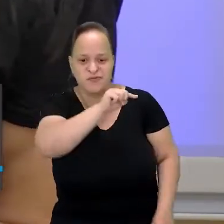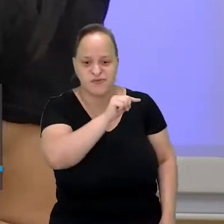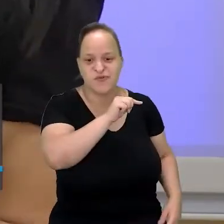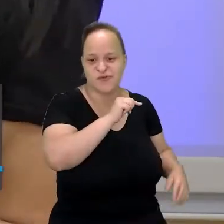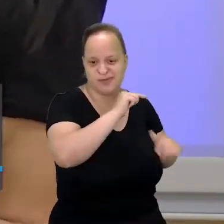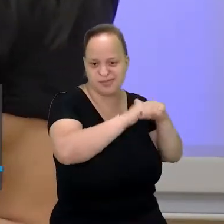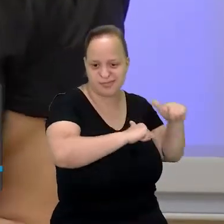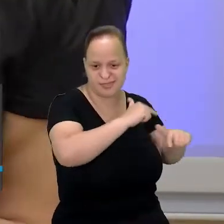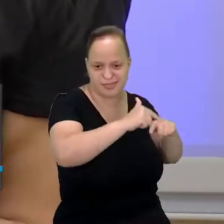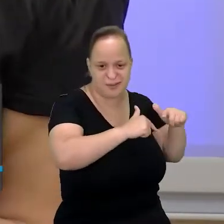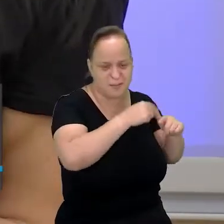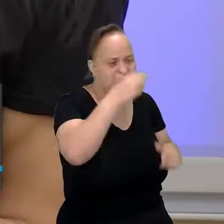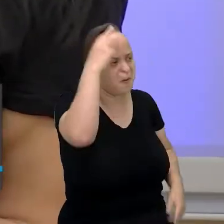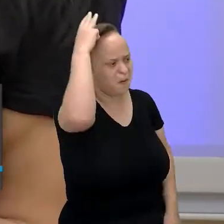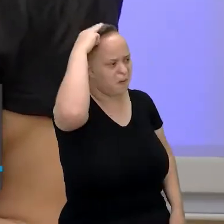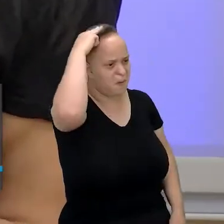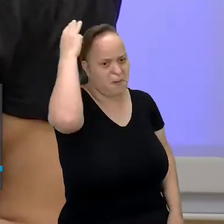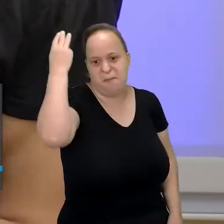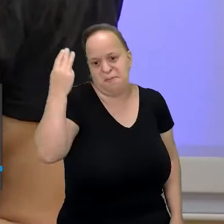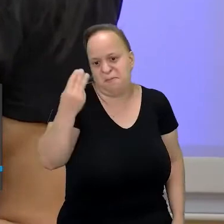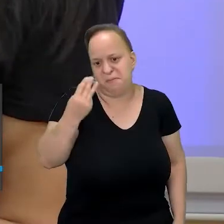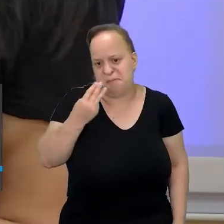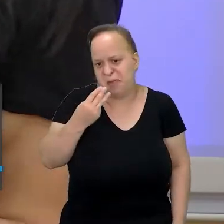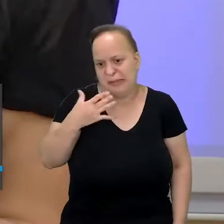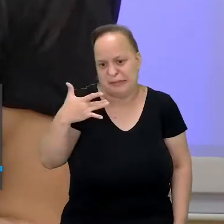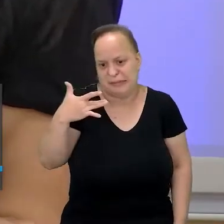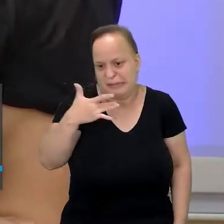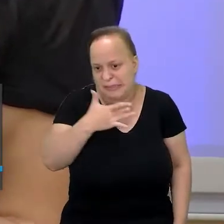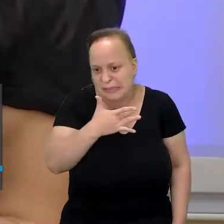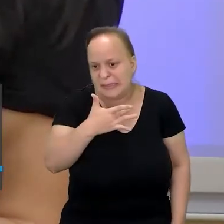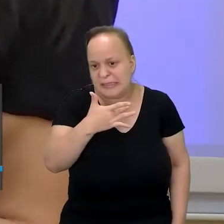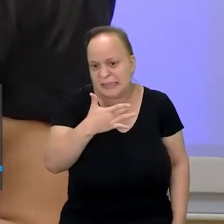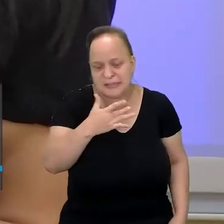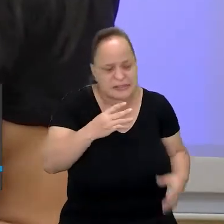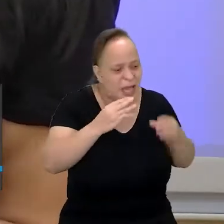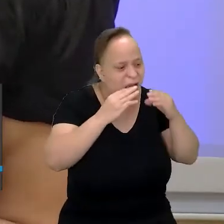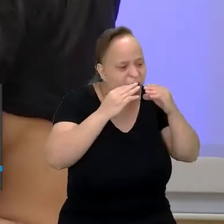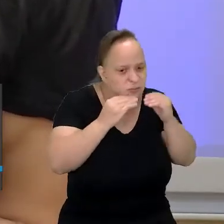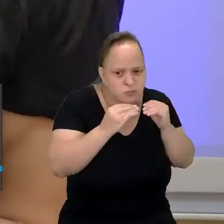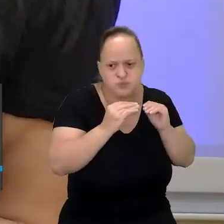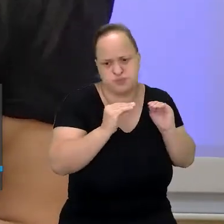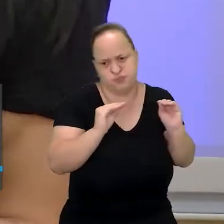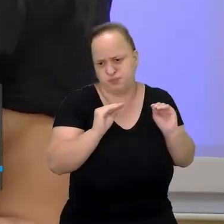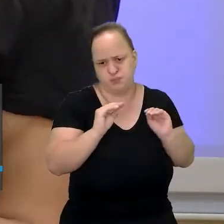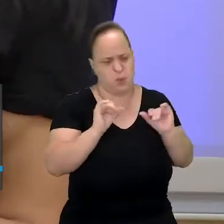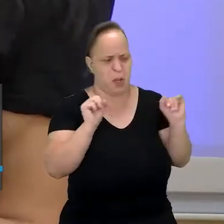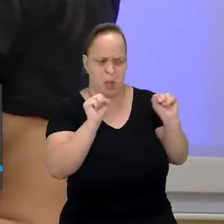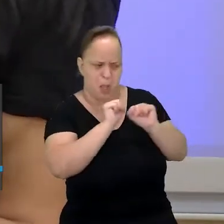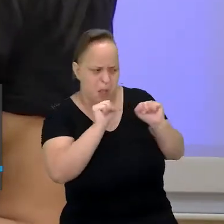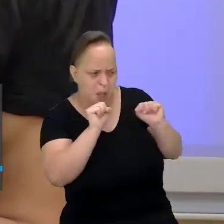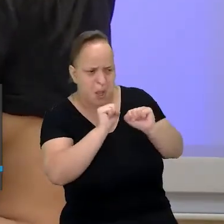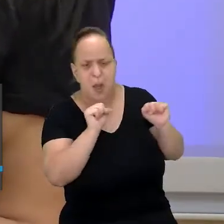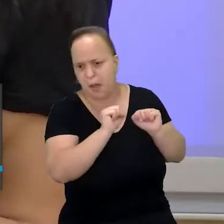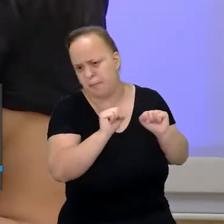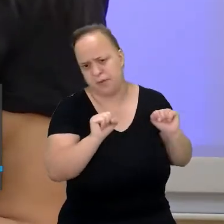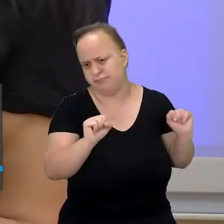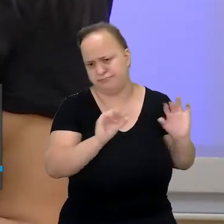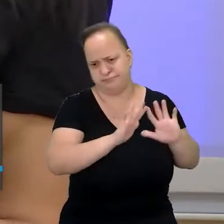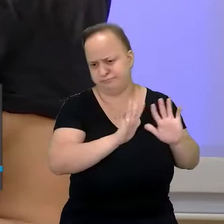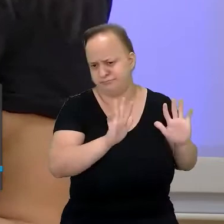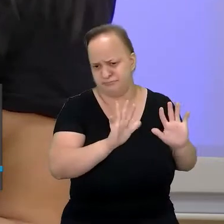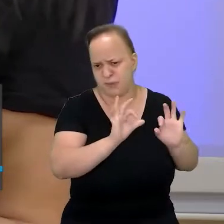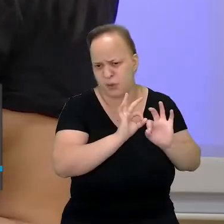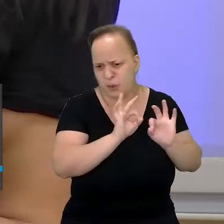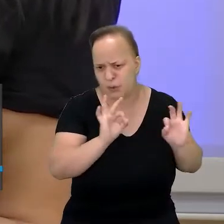gosto de comida mexicana. A pessoa come taco na feirinha de rua. E aí ele, não, gosto de comida mexicana, vai ser